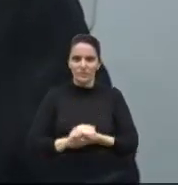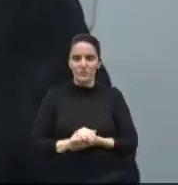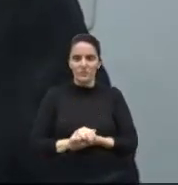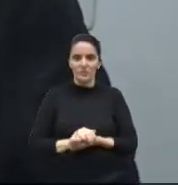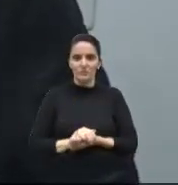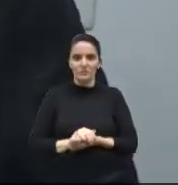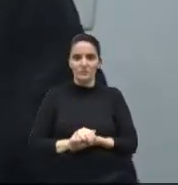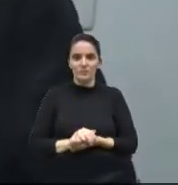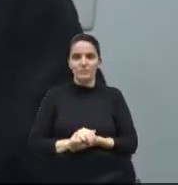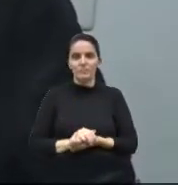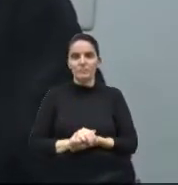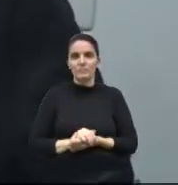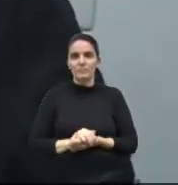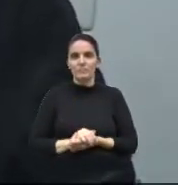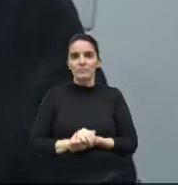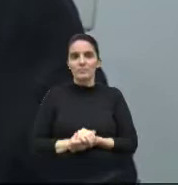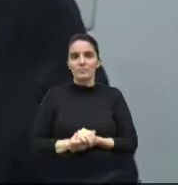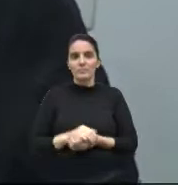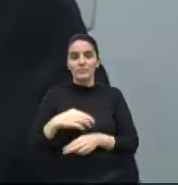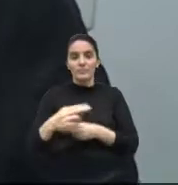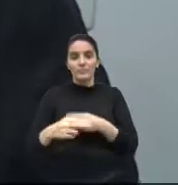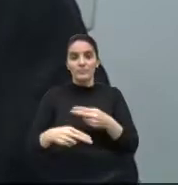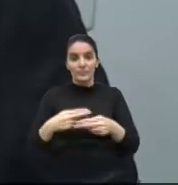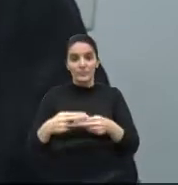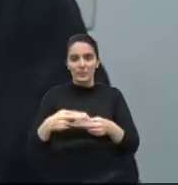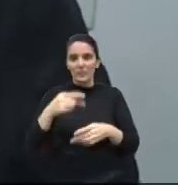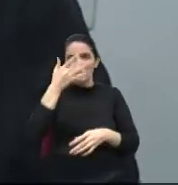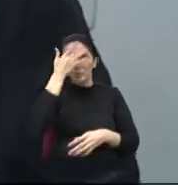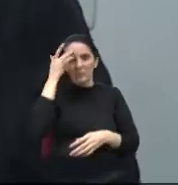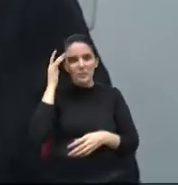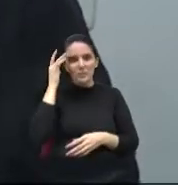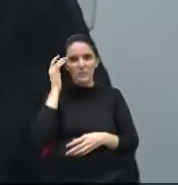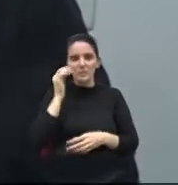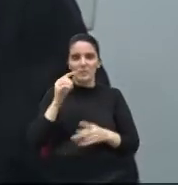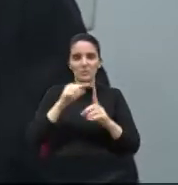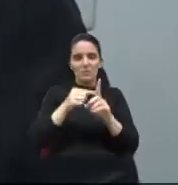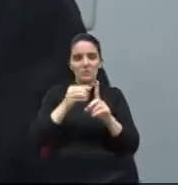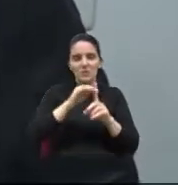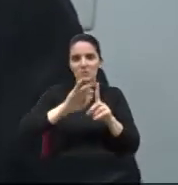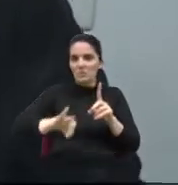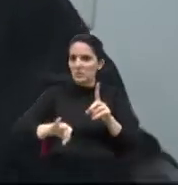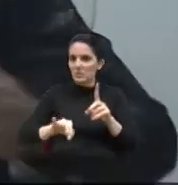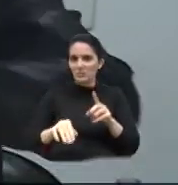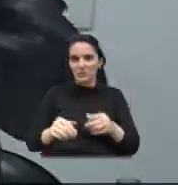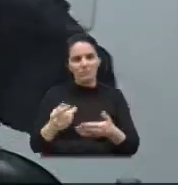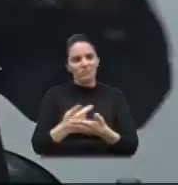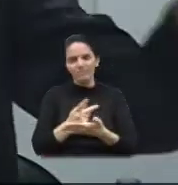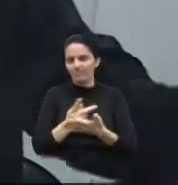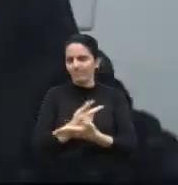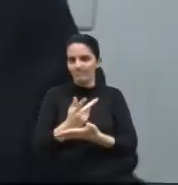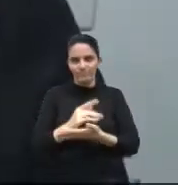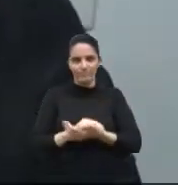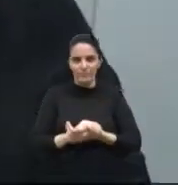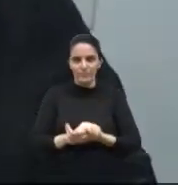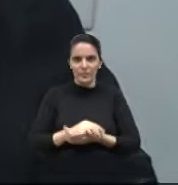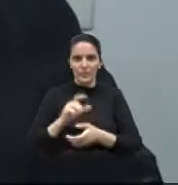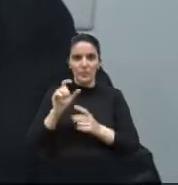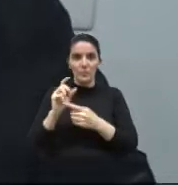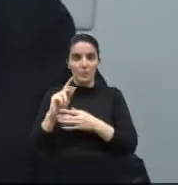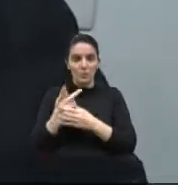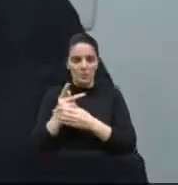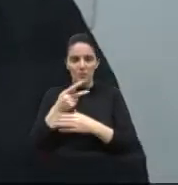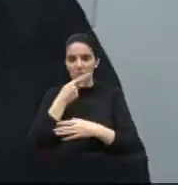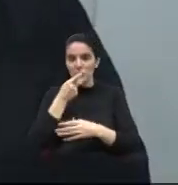empurra aquela pessoa a provocar o aborto. Então, às vezes, muitas, eu falo na sociedade completa, para falar do